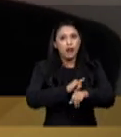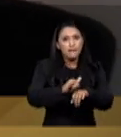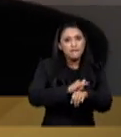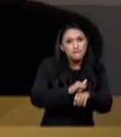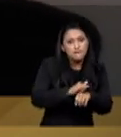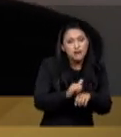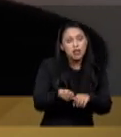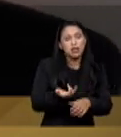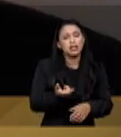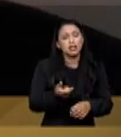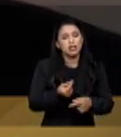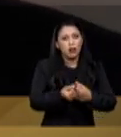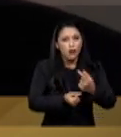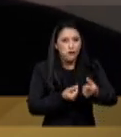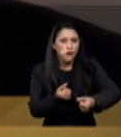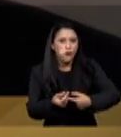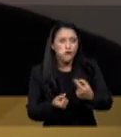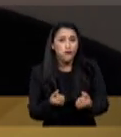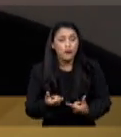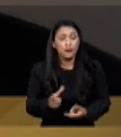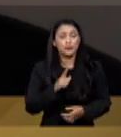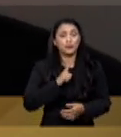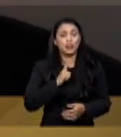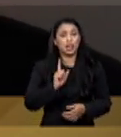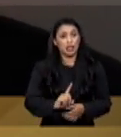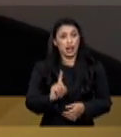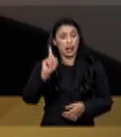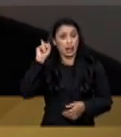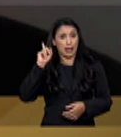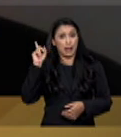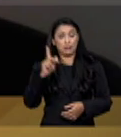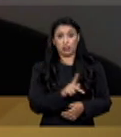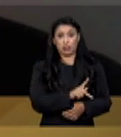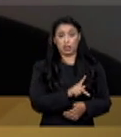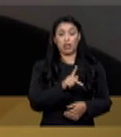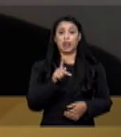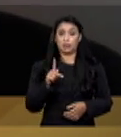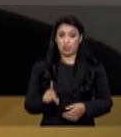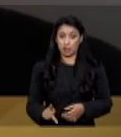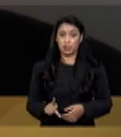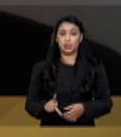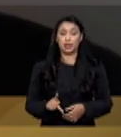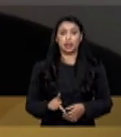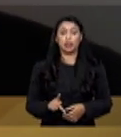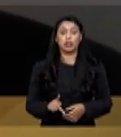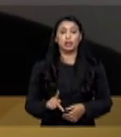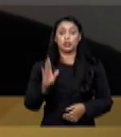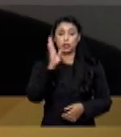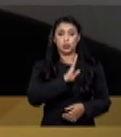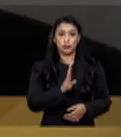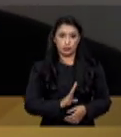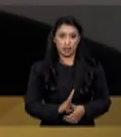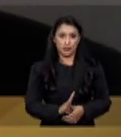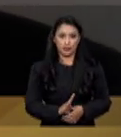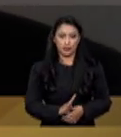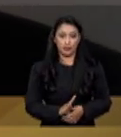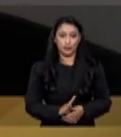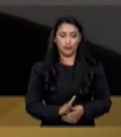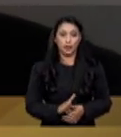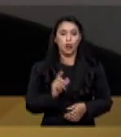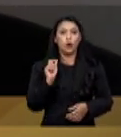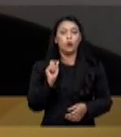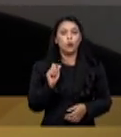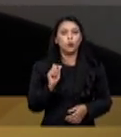à época em que investido no mandato de presidente da República. A narrativa